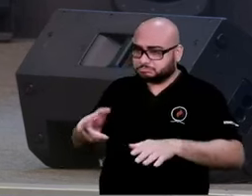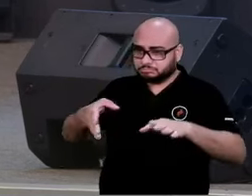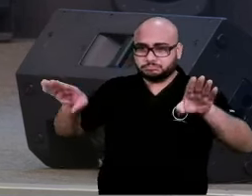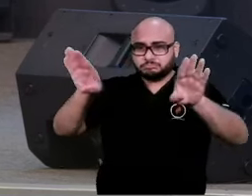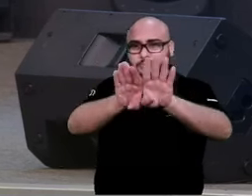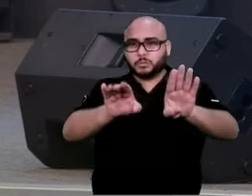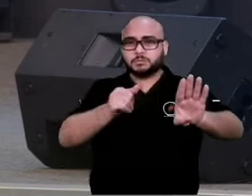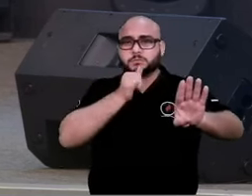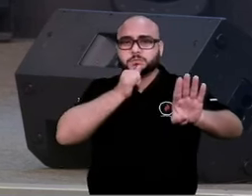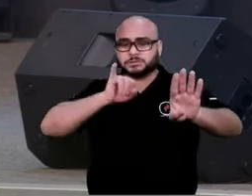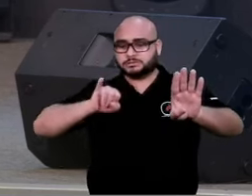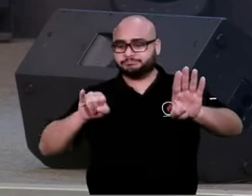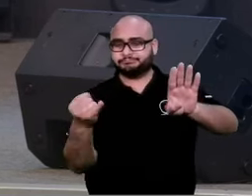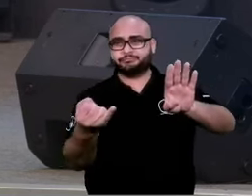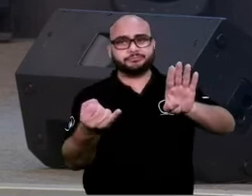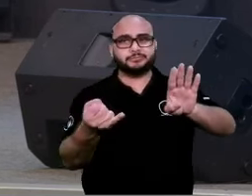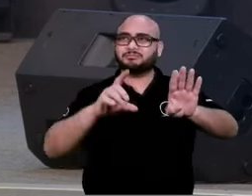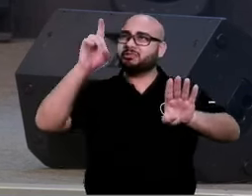mas Ele é justo.